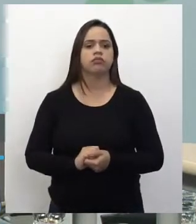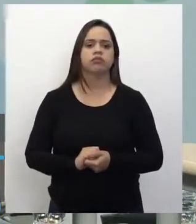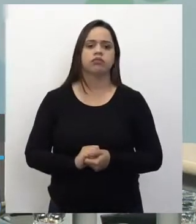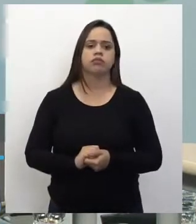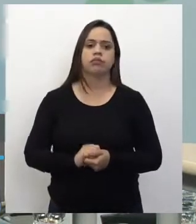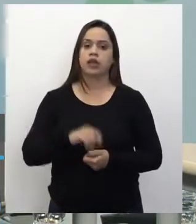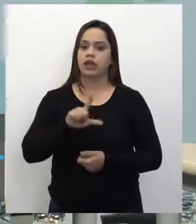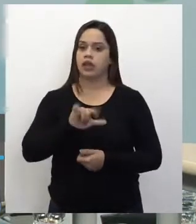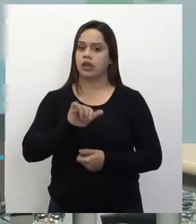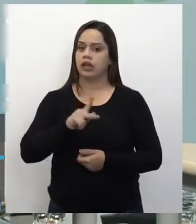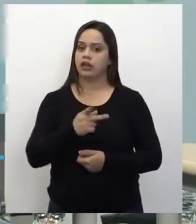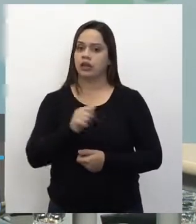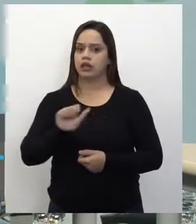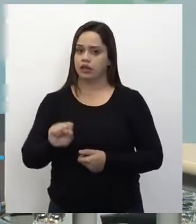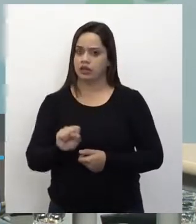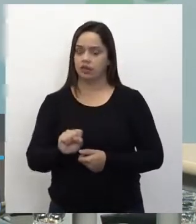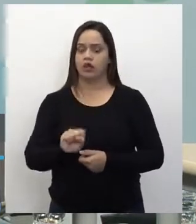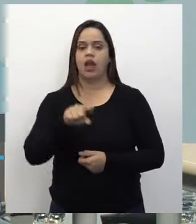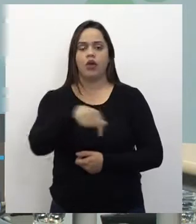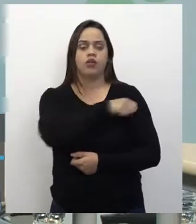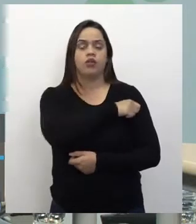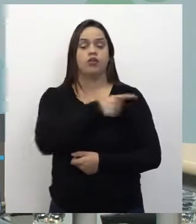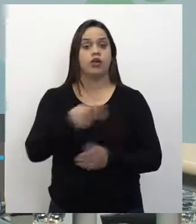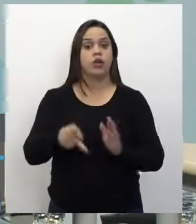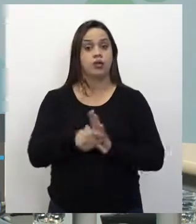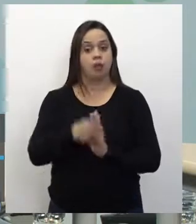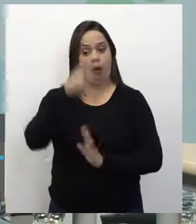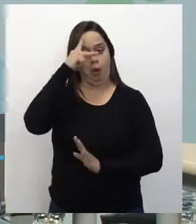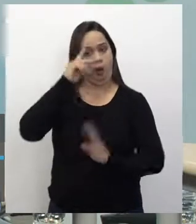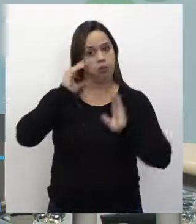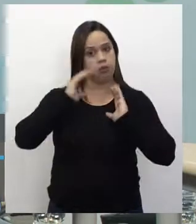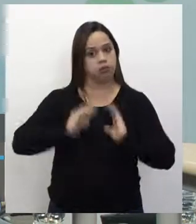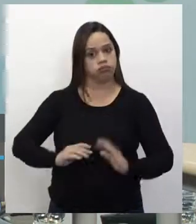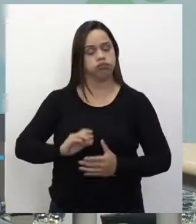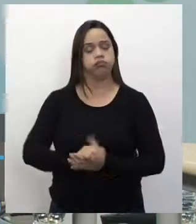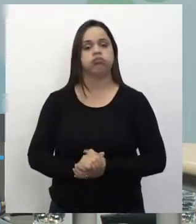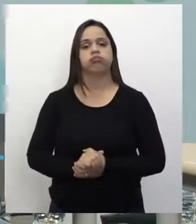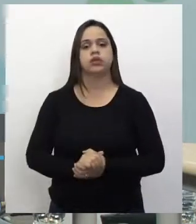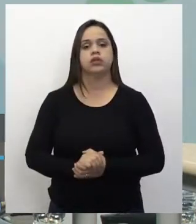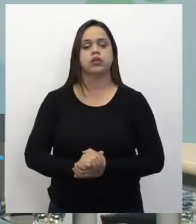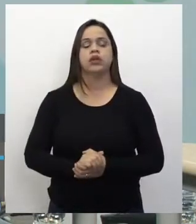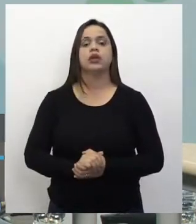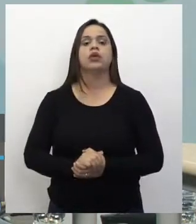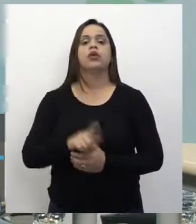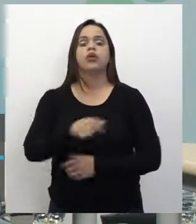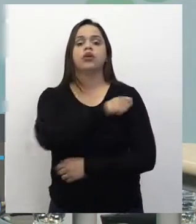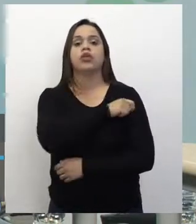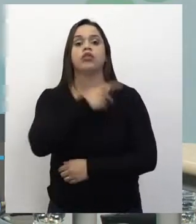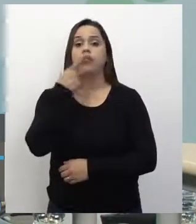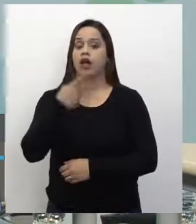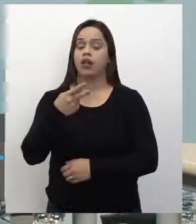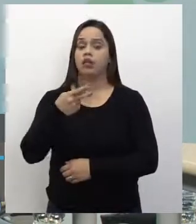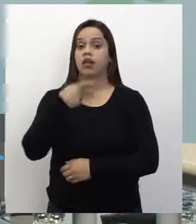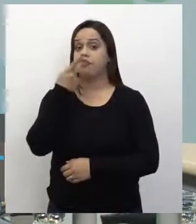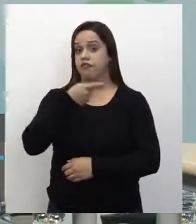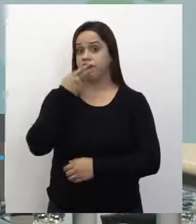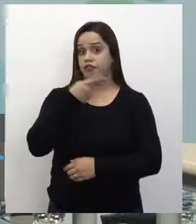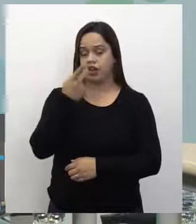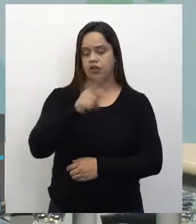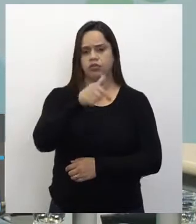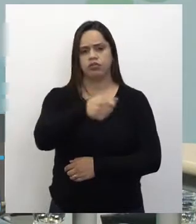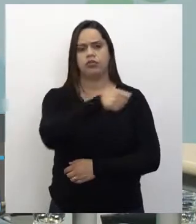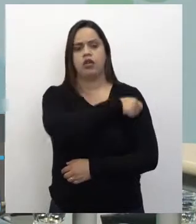sua personalidade. O Gabriel falando. O Cauã no